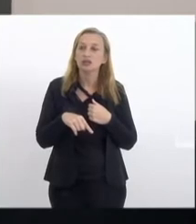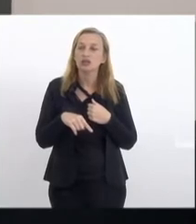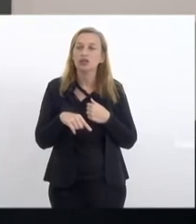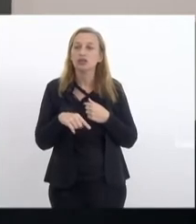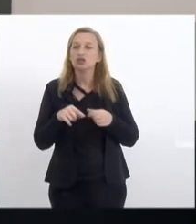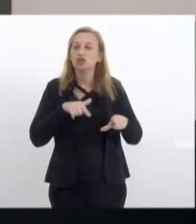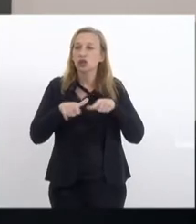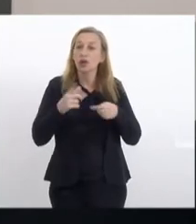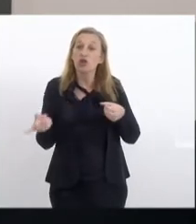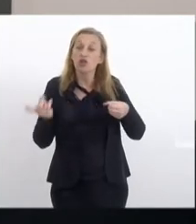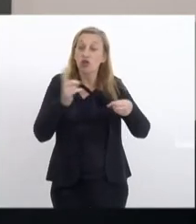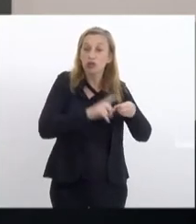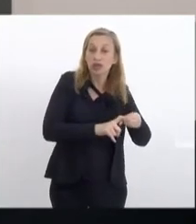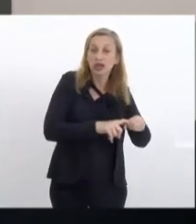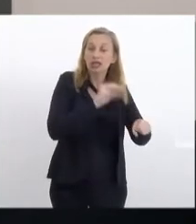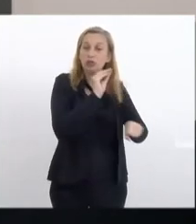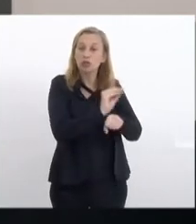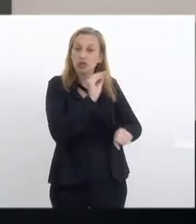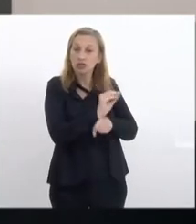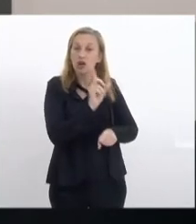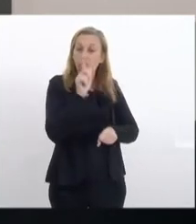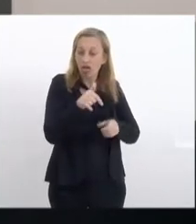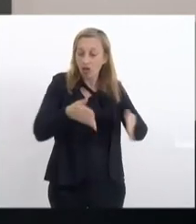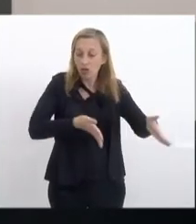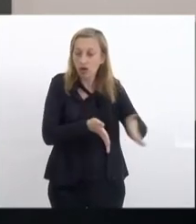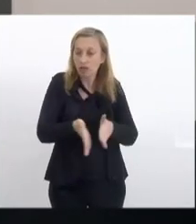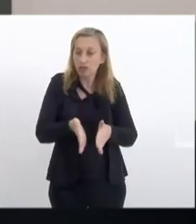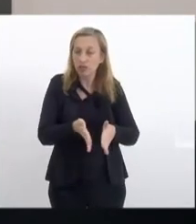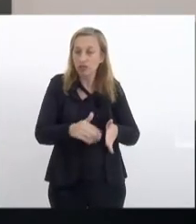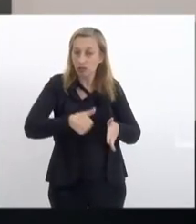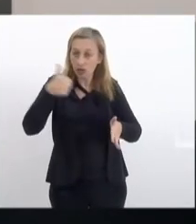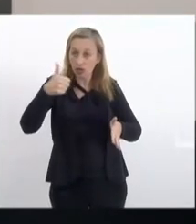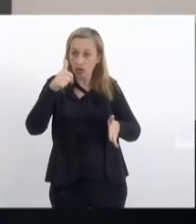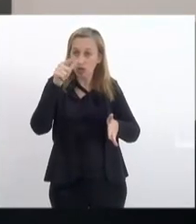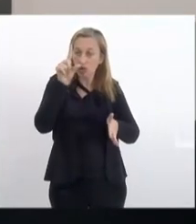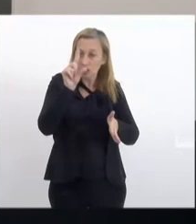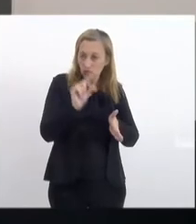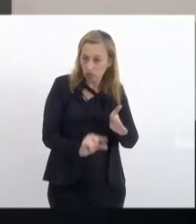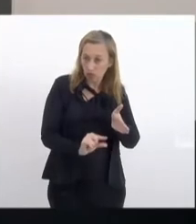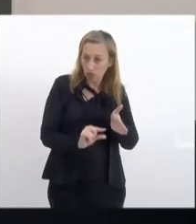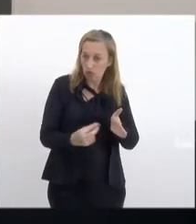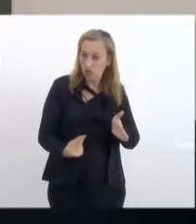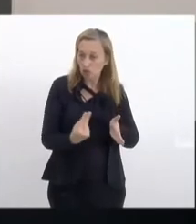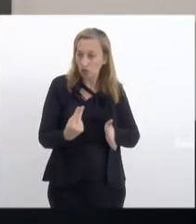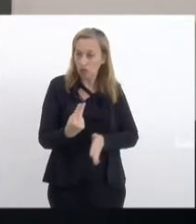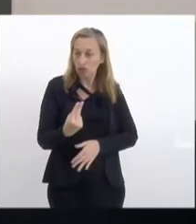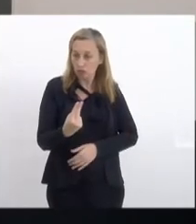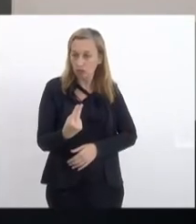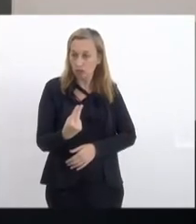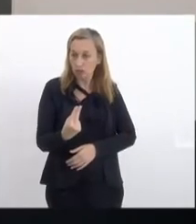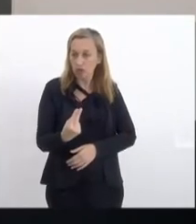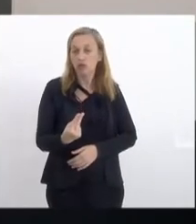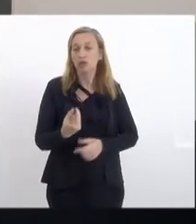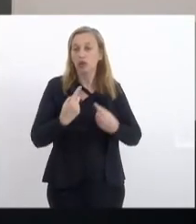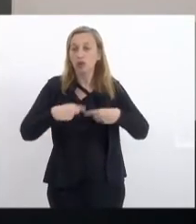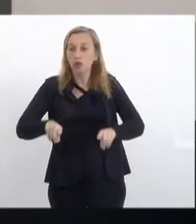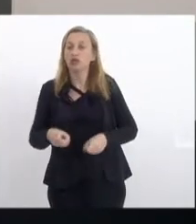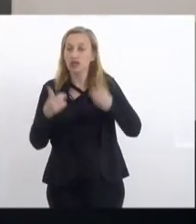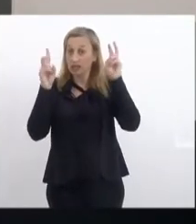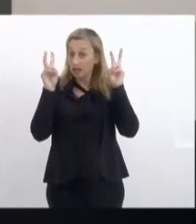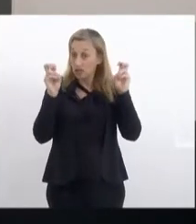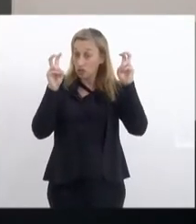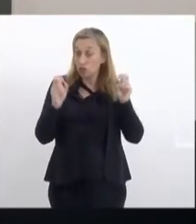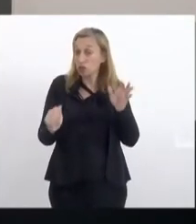à prevenção, que é o melhor caminho e é o custo mais baixo para se combater uma situação, e se tratando